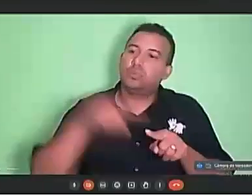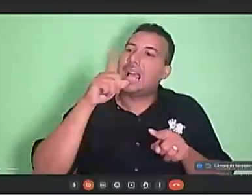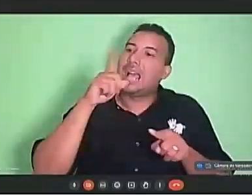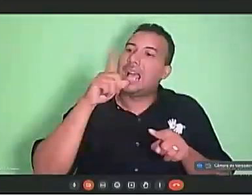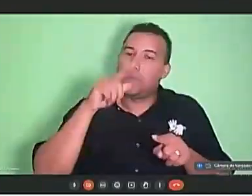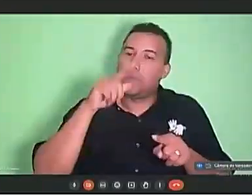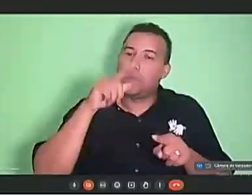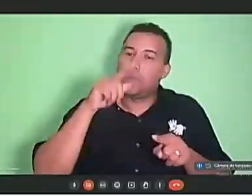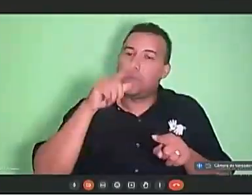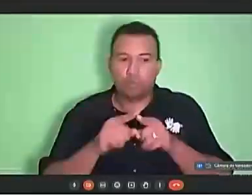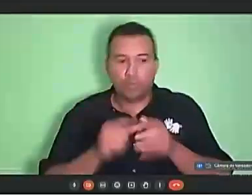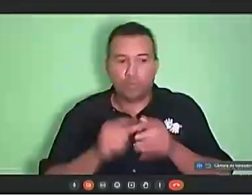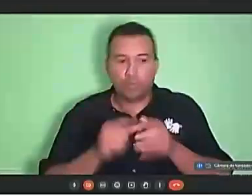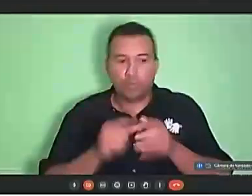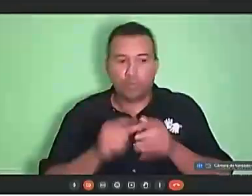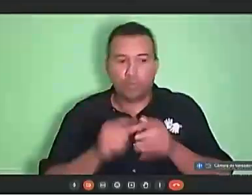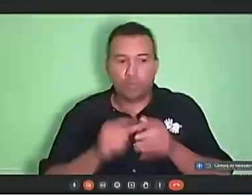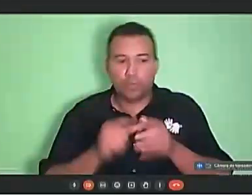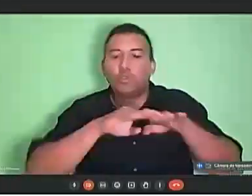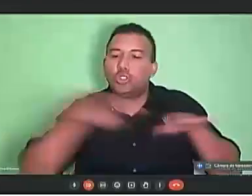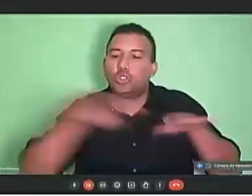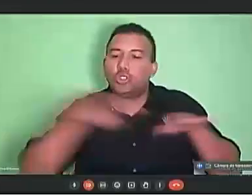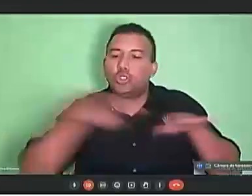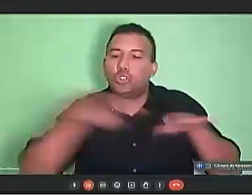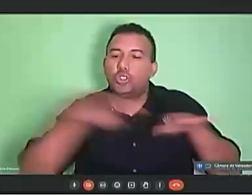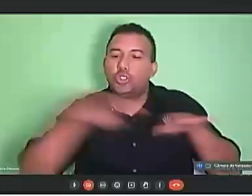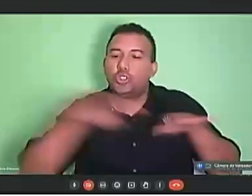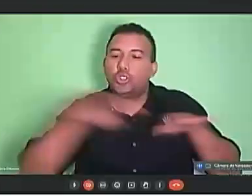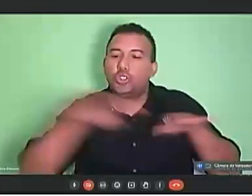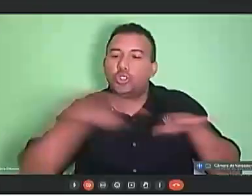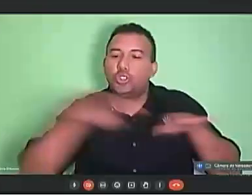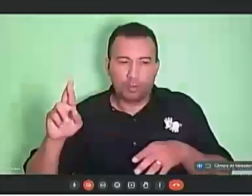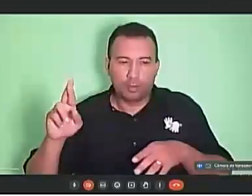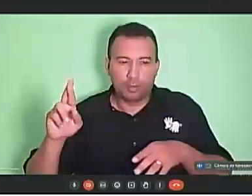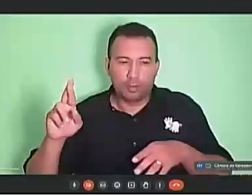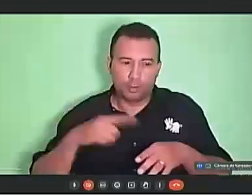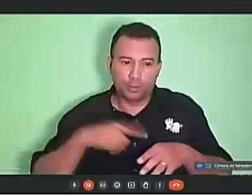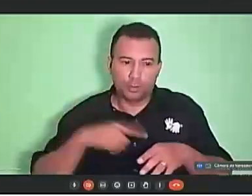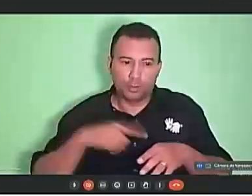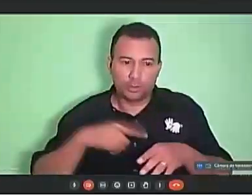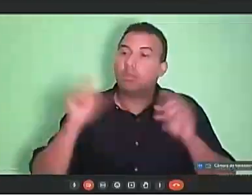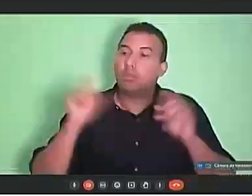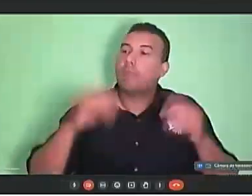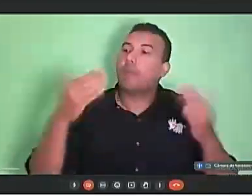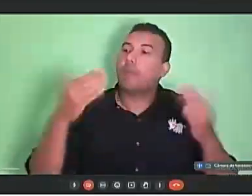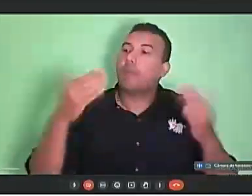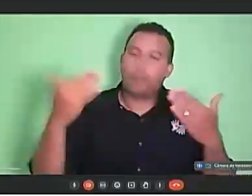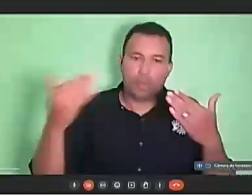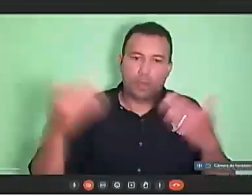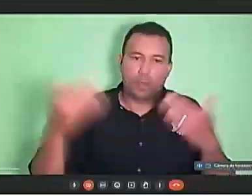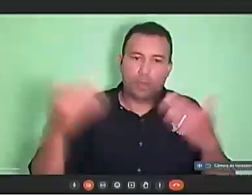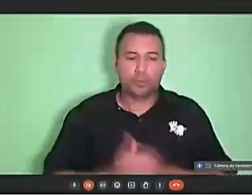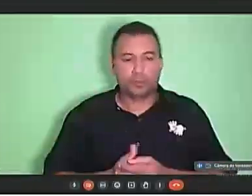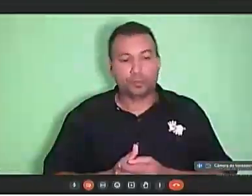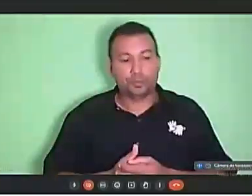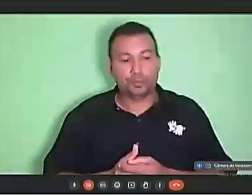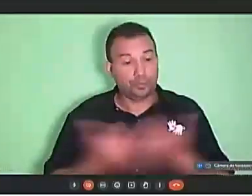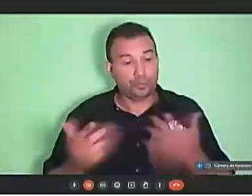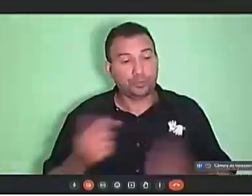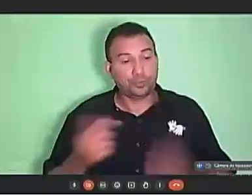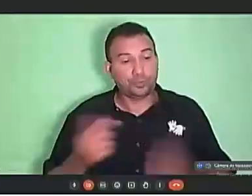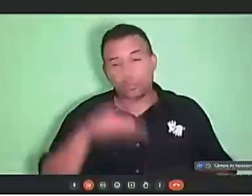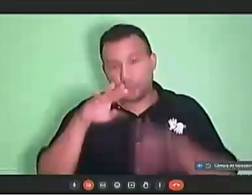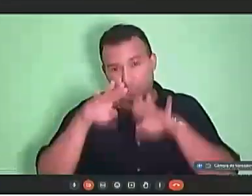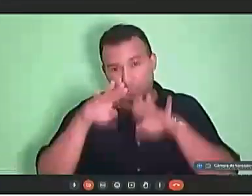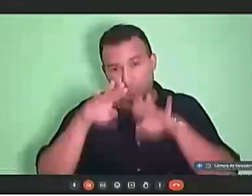essa relação relativa de 10 metros e amarrar com o nível do mar para poder comparar os municípios, né? Então, em vermelho embaixo, a gente